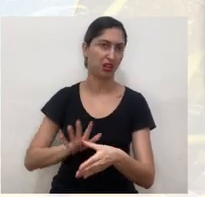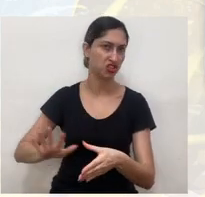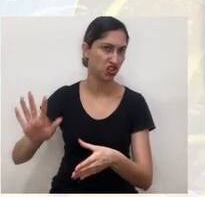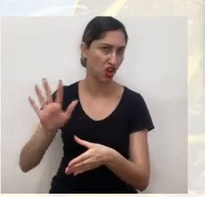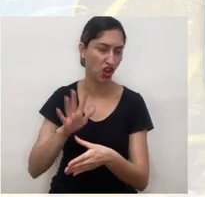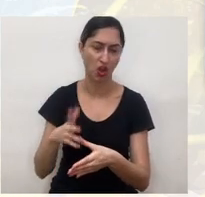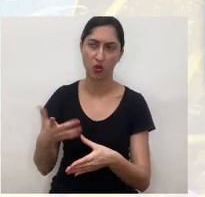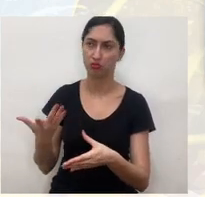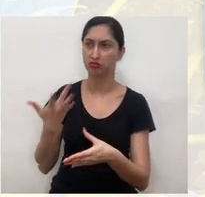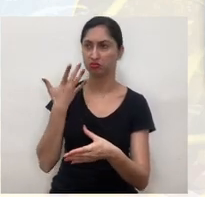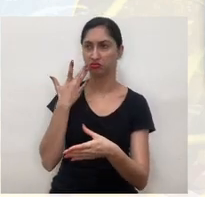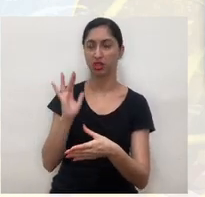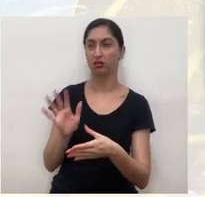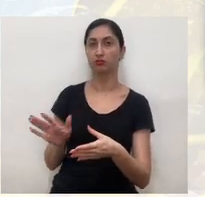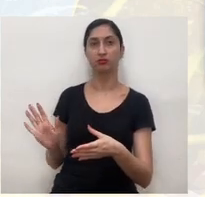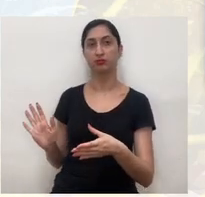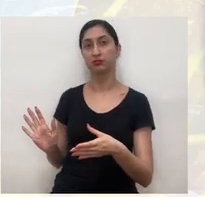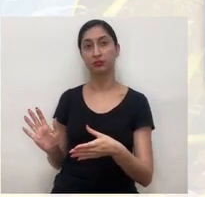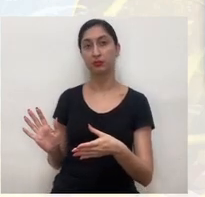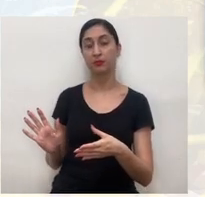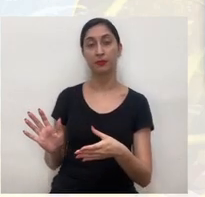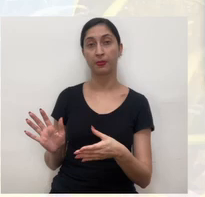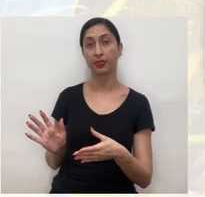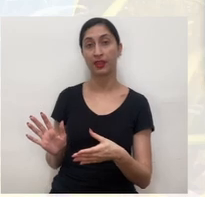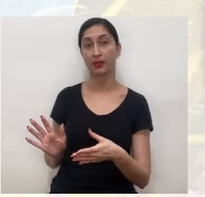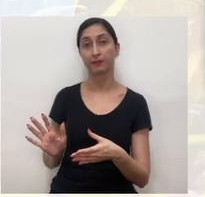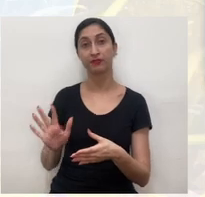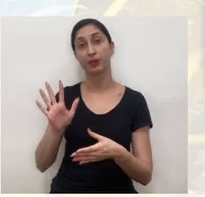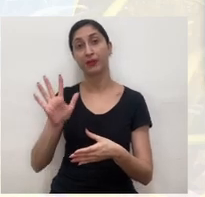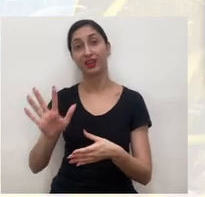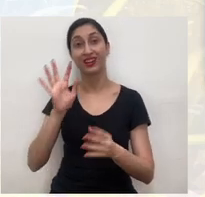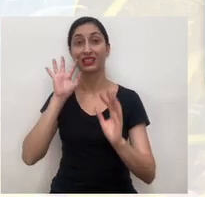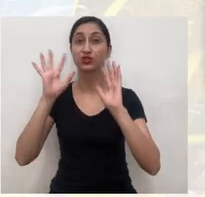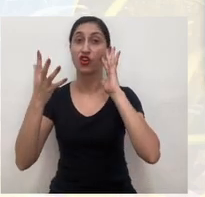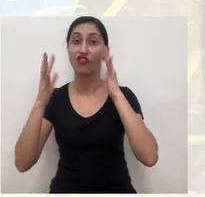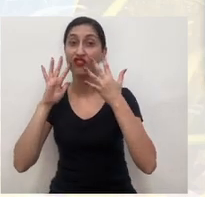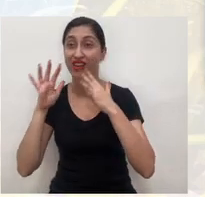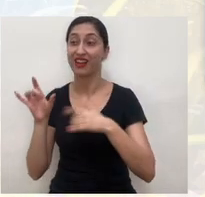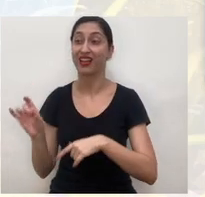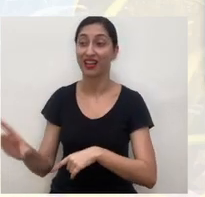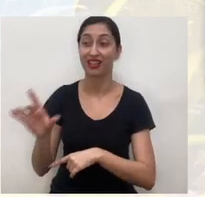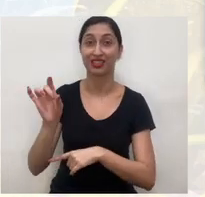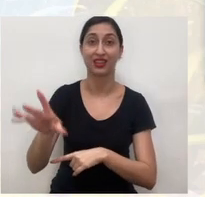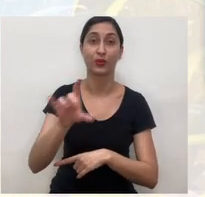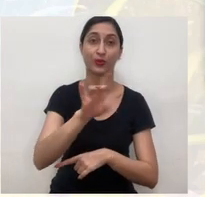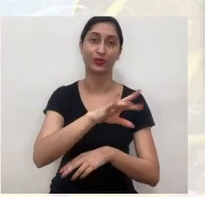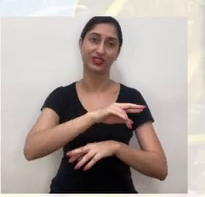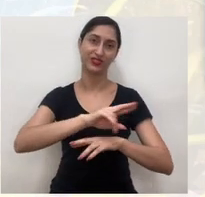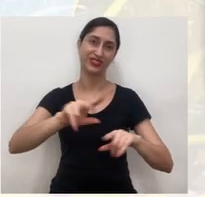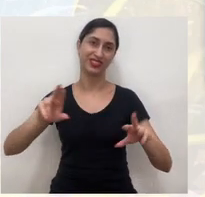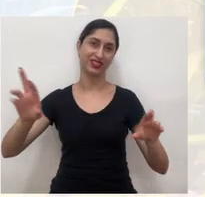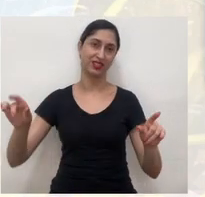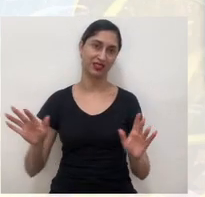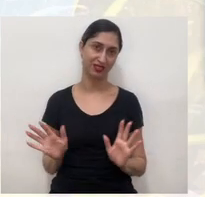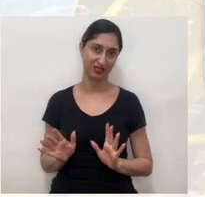consulta, de forma a decidir cada caso de uma forma. Porque eu poderia